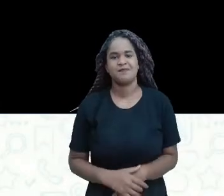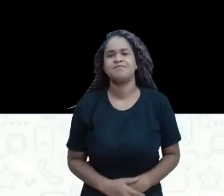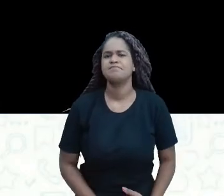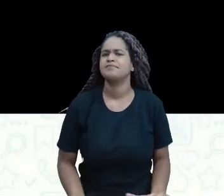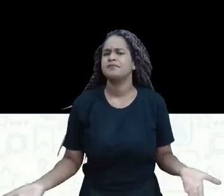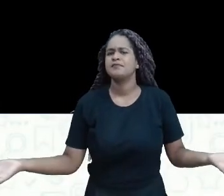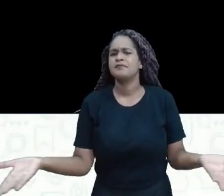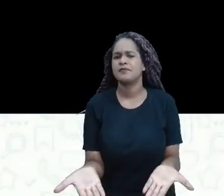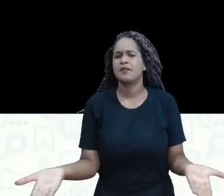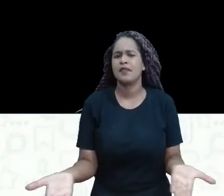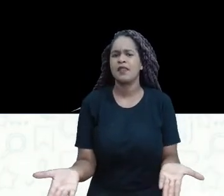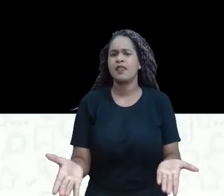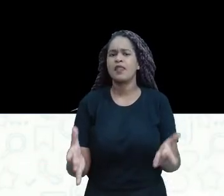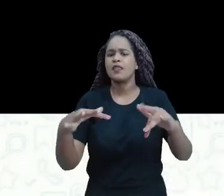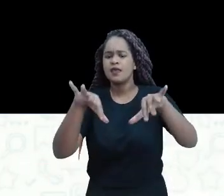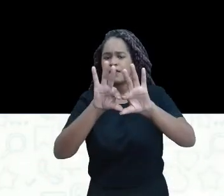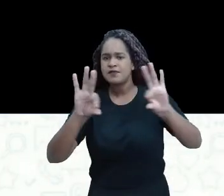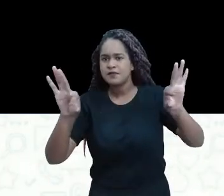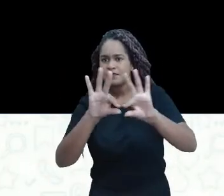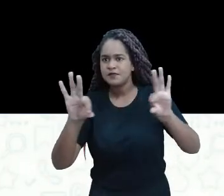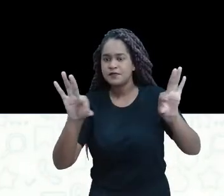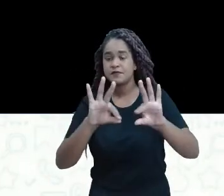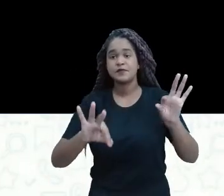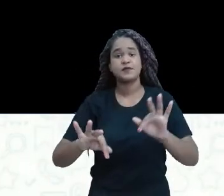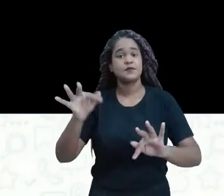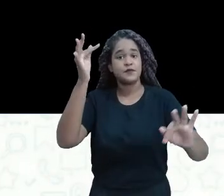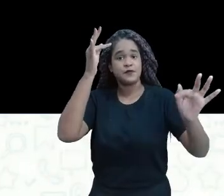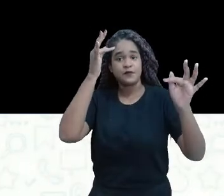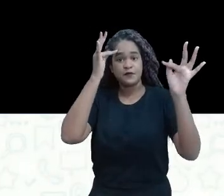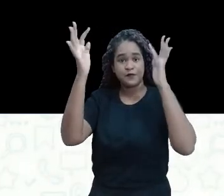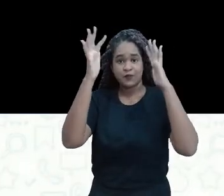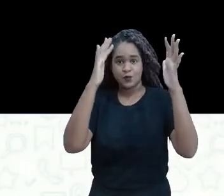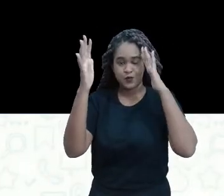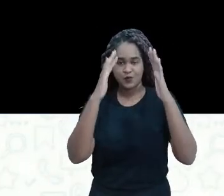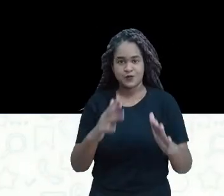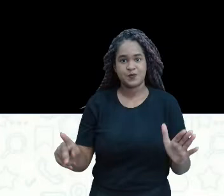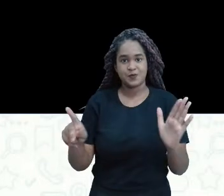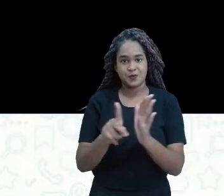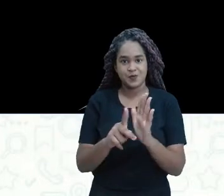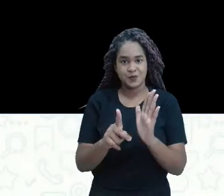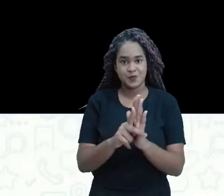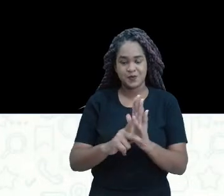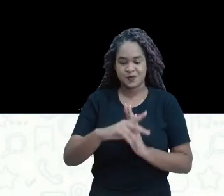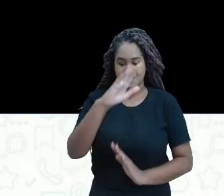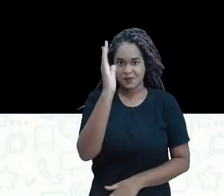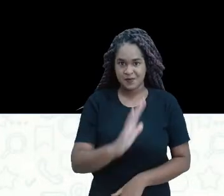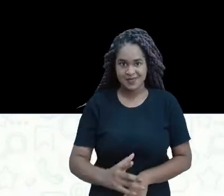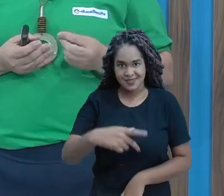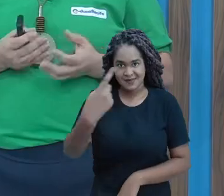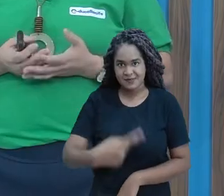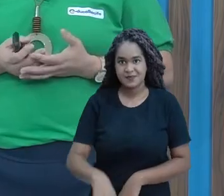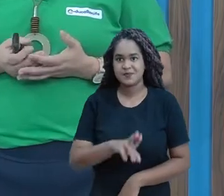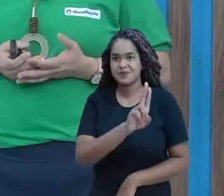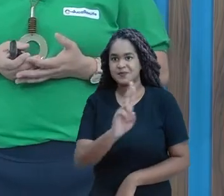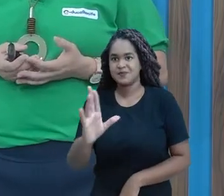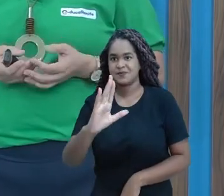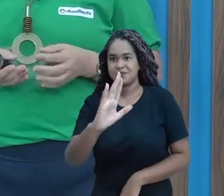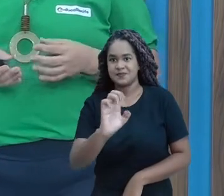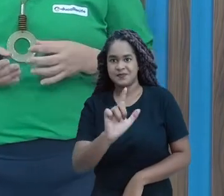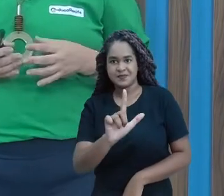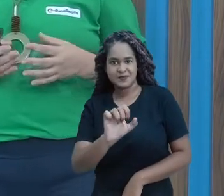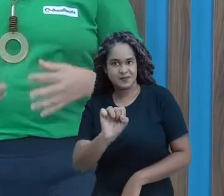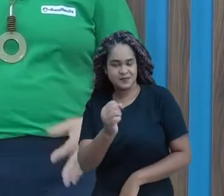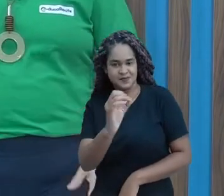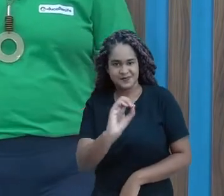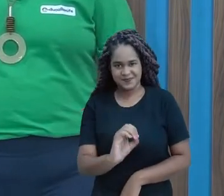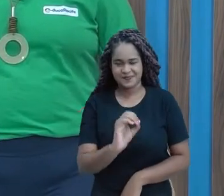a frase de um filósofo brasileiro, um teórico da arte, muito importante, chamado Celso Favaretto.